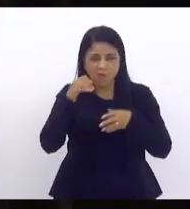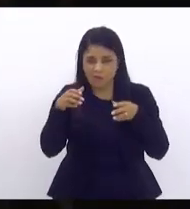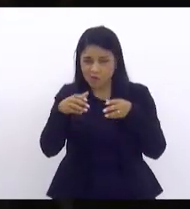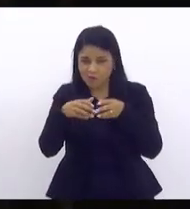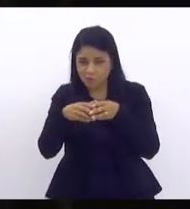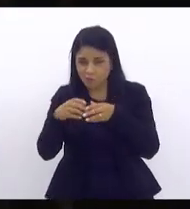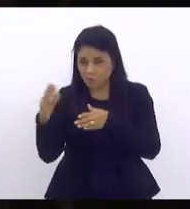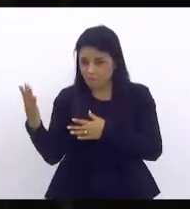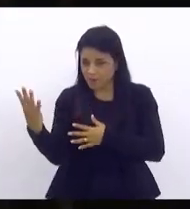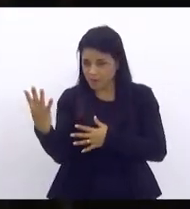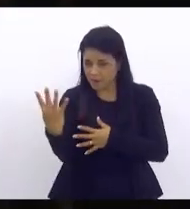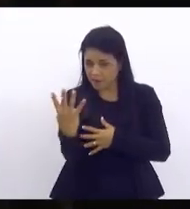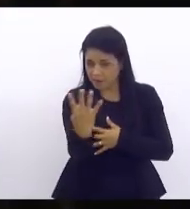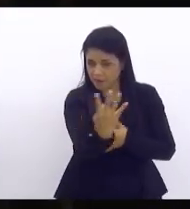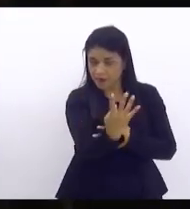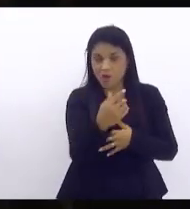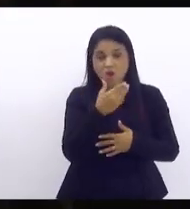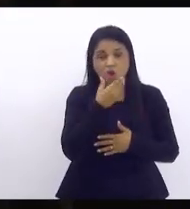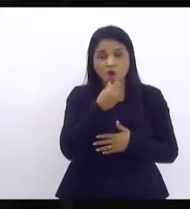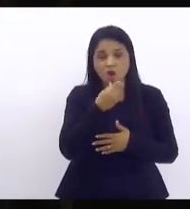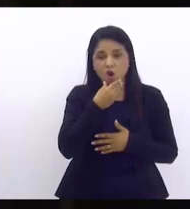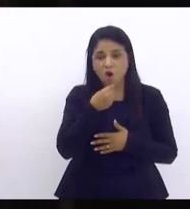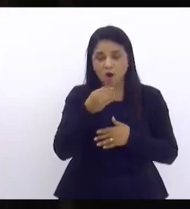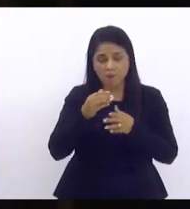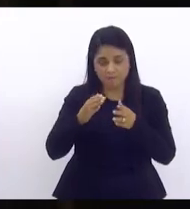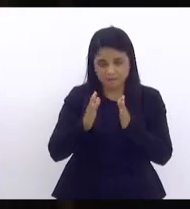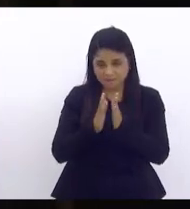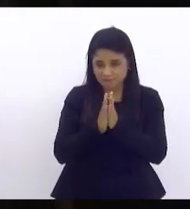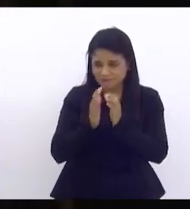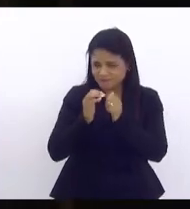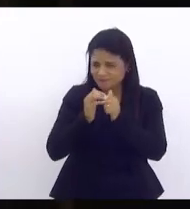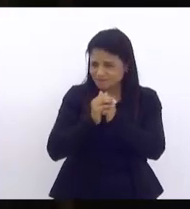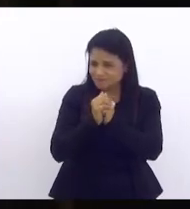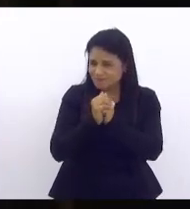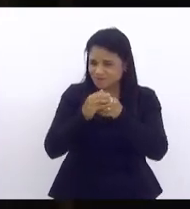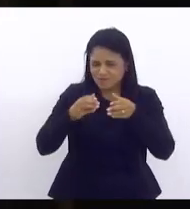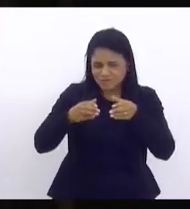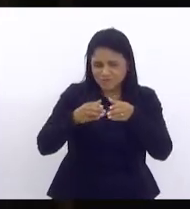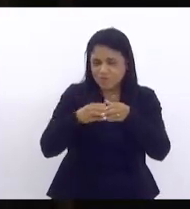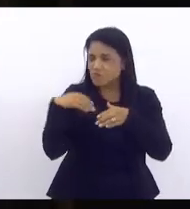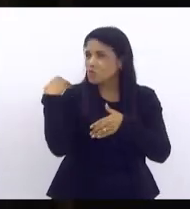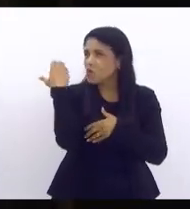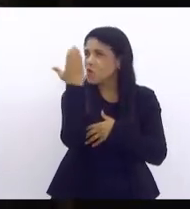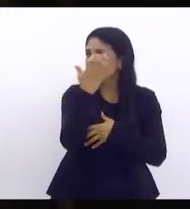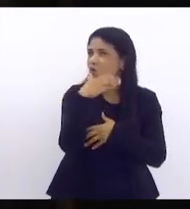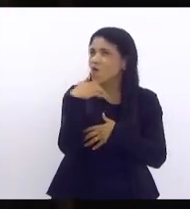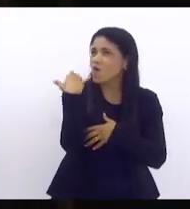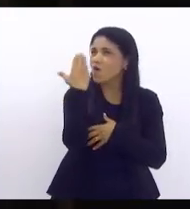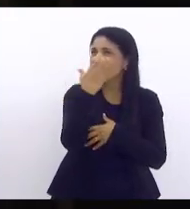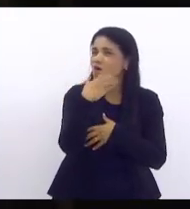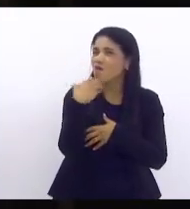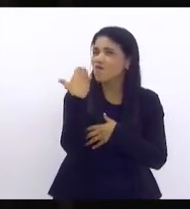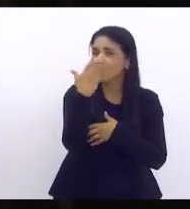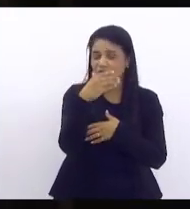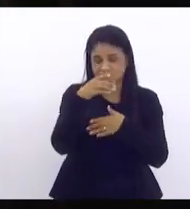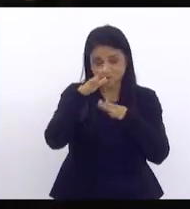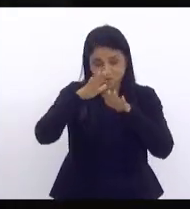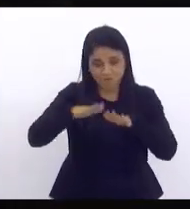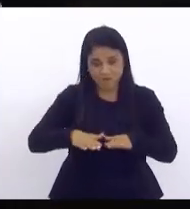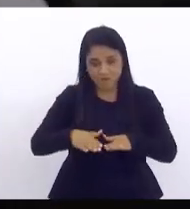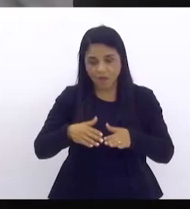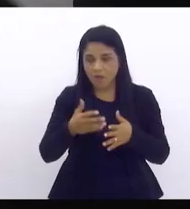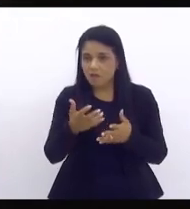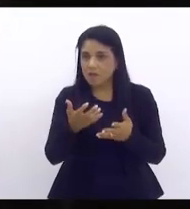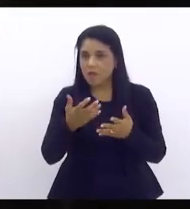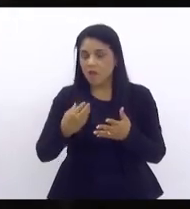frente e aqueles homens conduzindo aquele louvor, eu falei, é aqui que eu quero